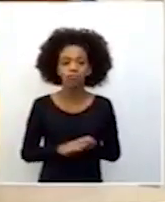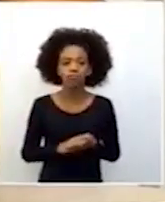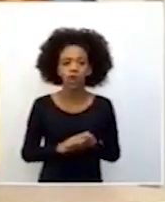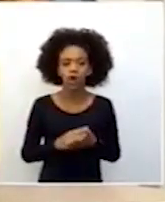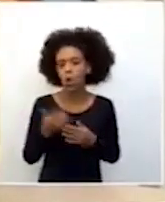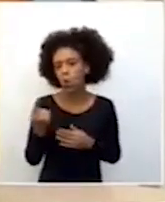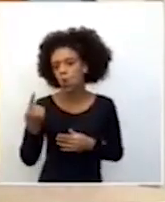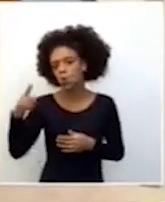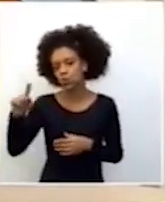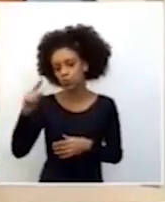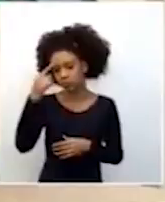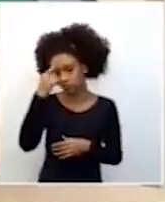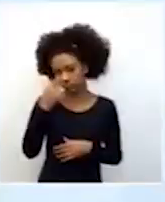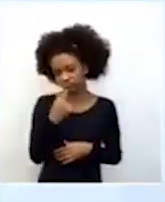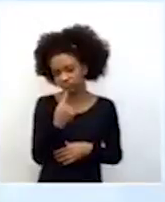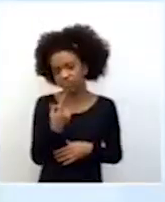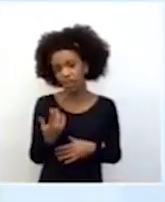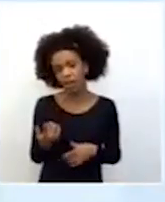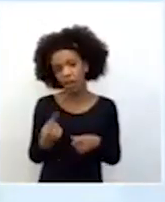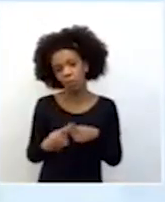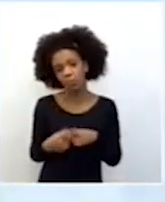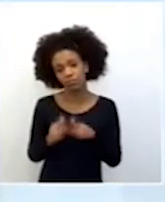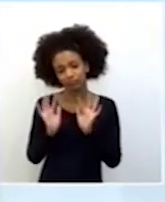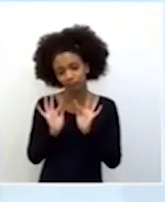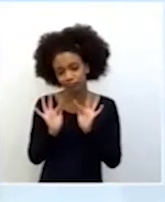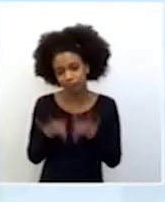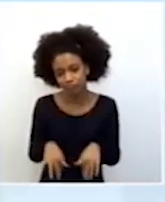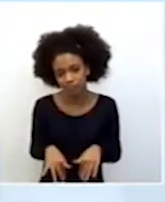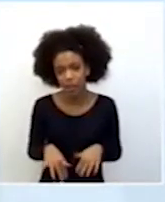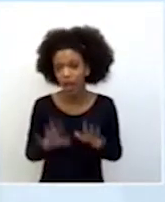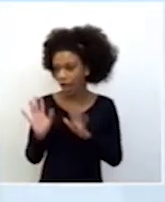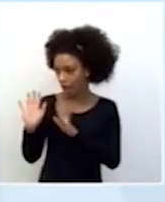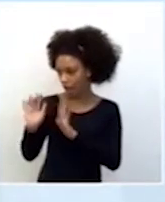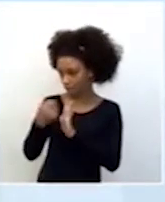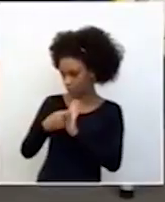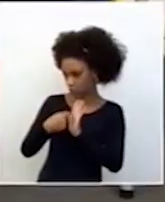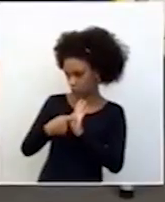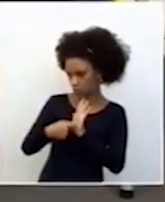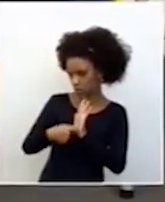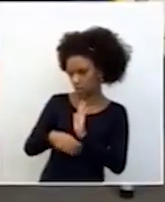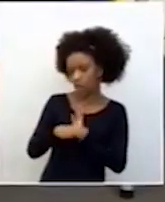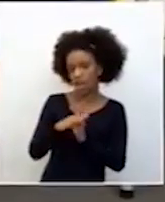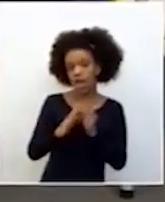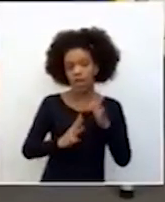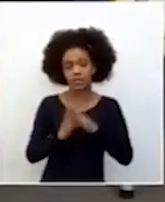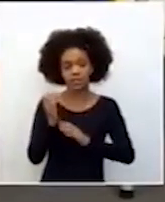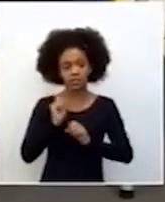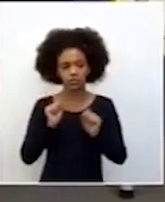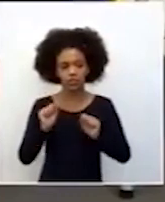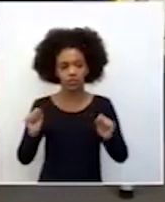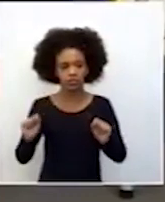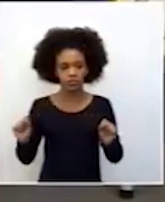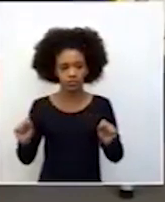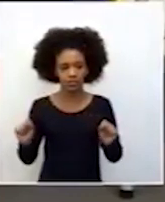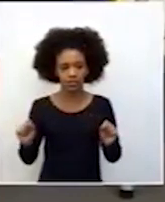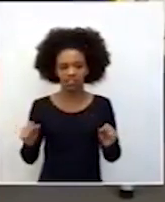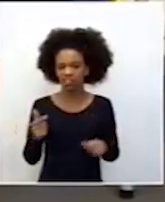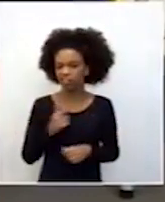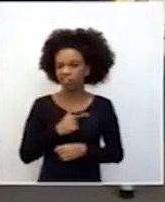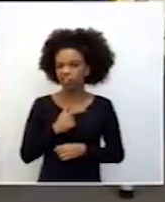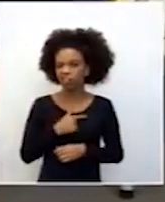última característica, pois a aula já está acabando, ela voou. Deixa eu anotar aqui. Você falou exagero. A gente falou ridículo,